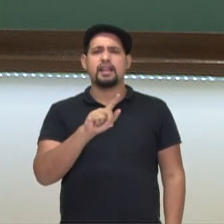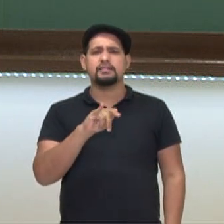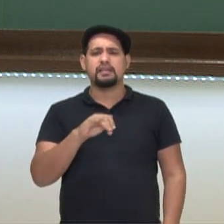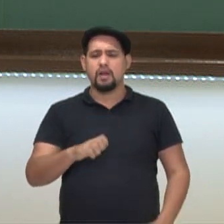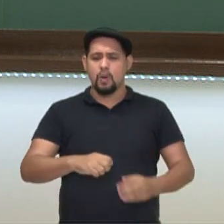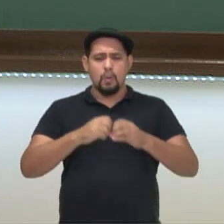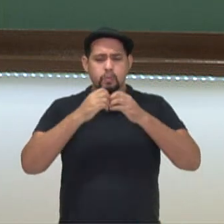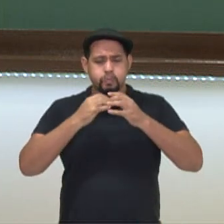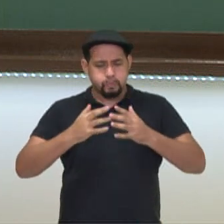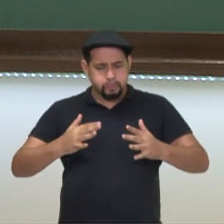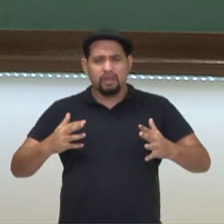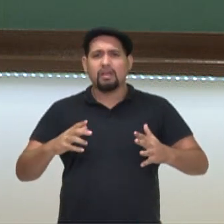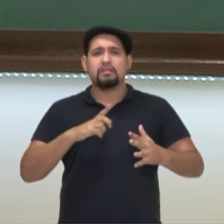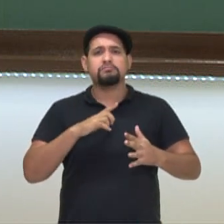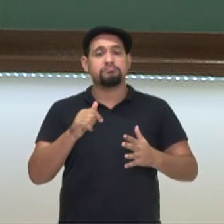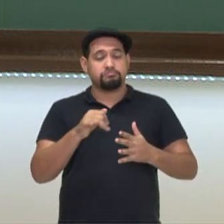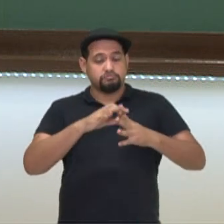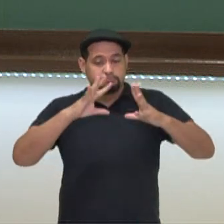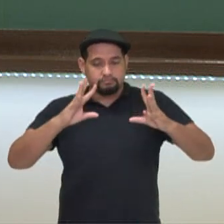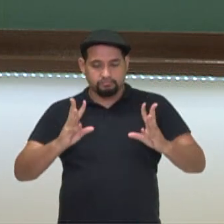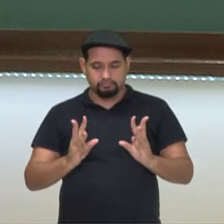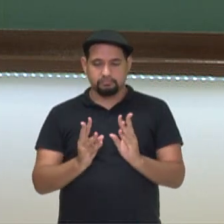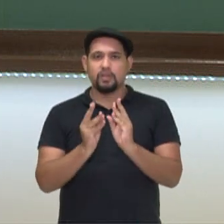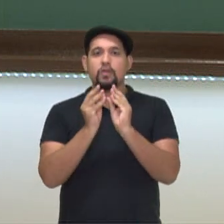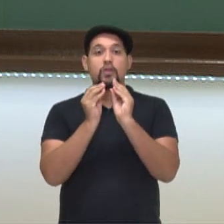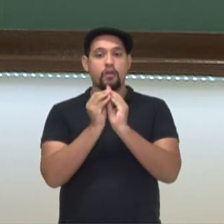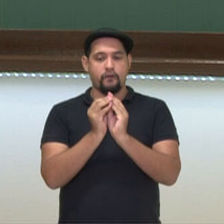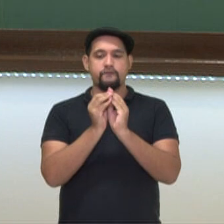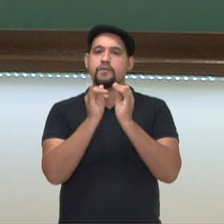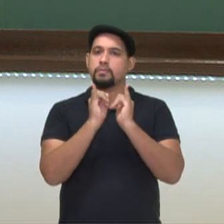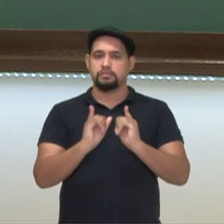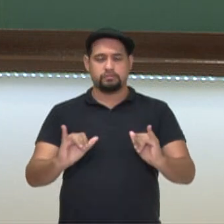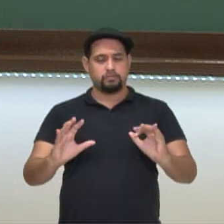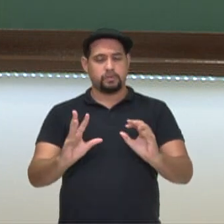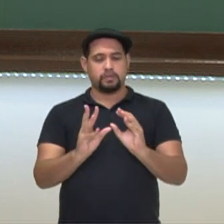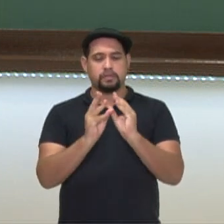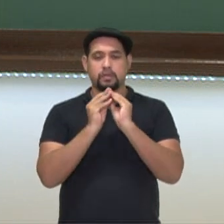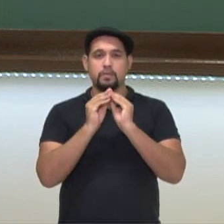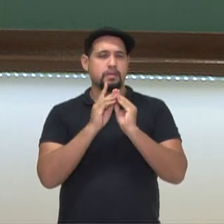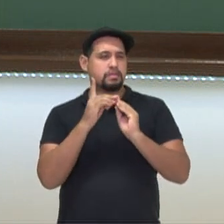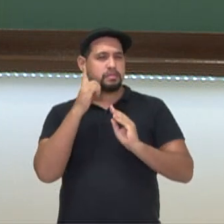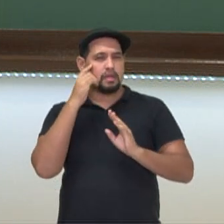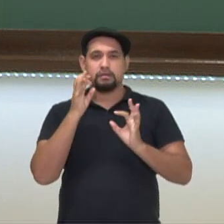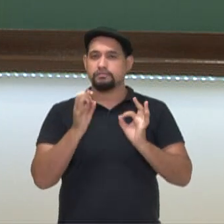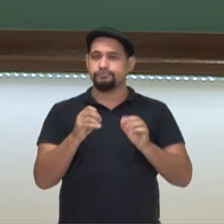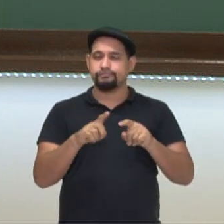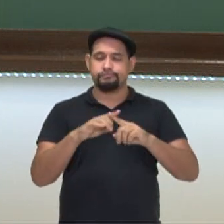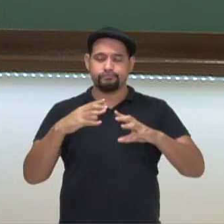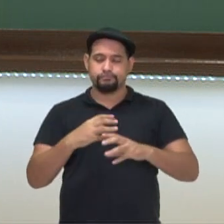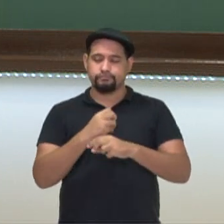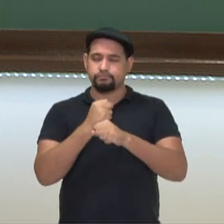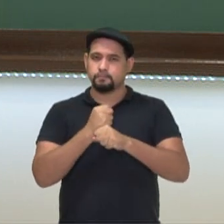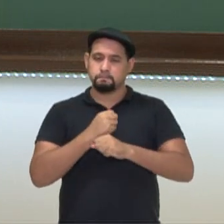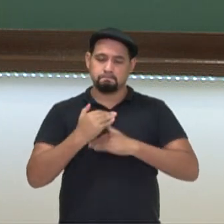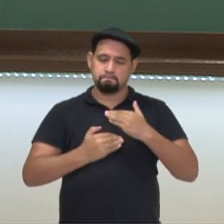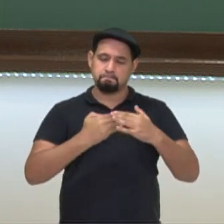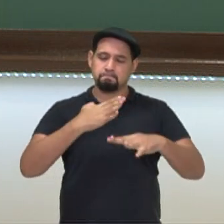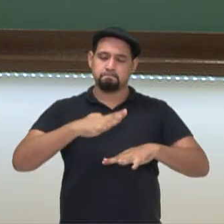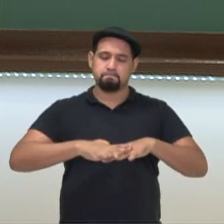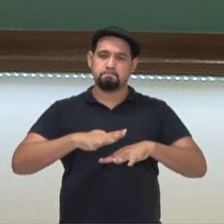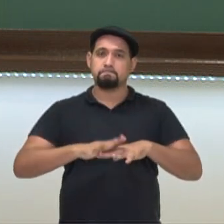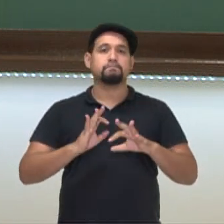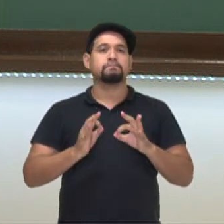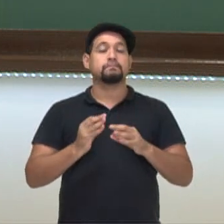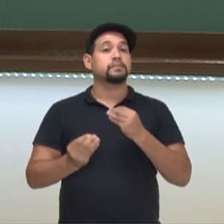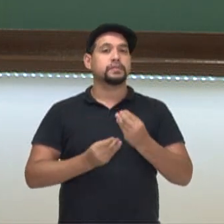Significa que você consegue resumir uma informação, uma ideia, um cálculo, um procedimento matemático